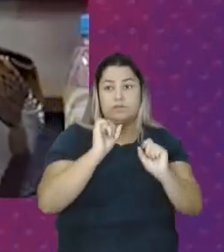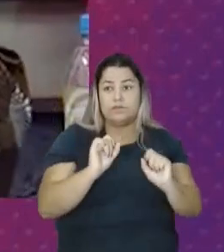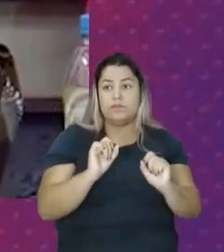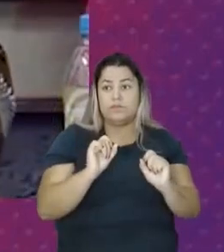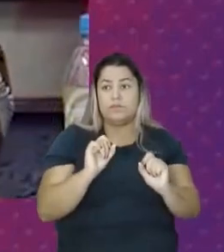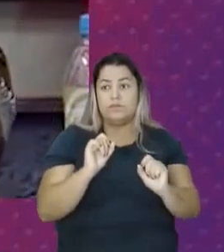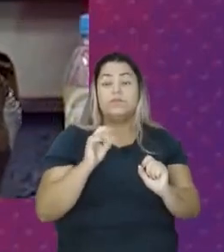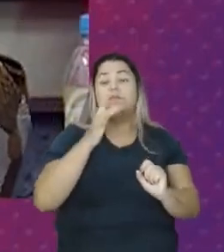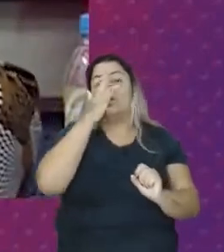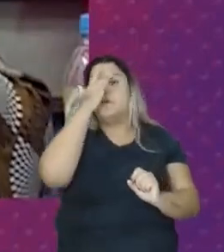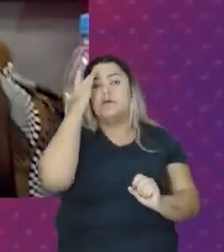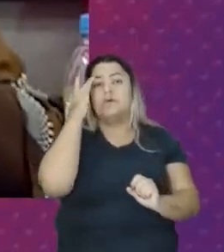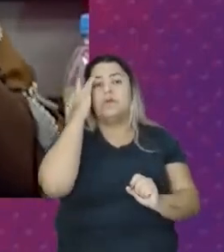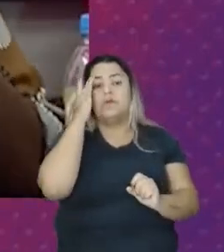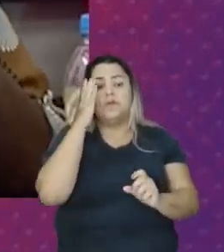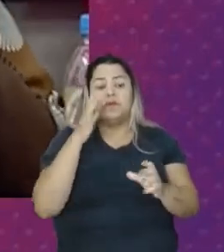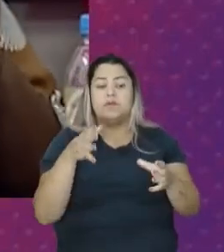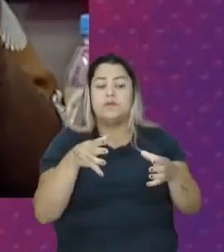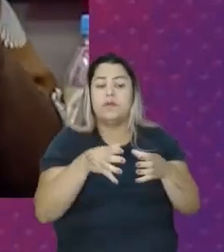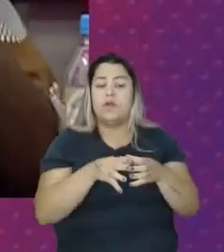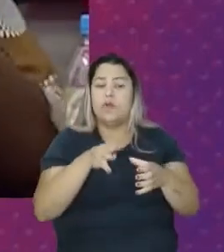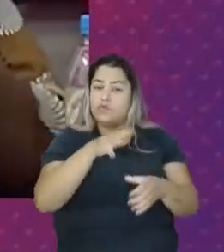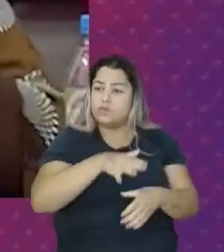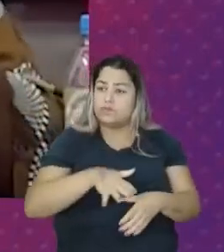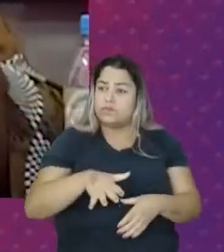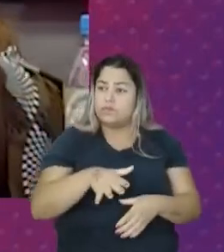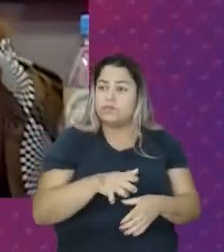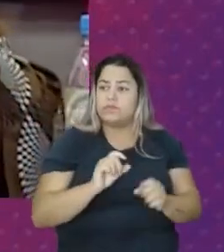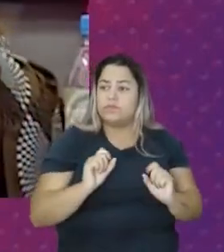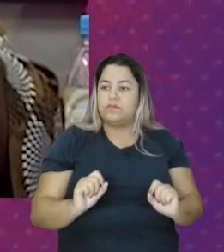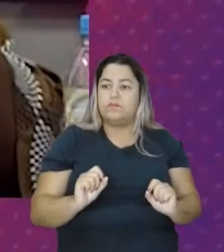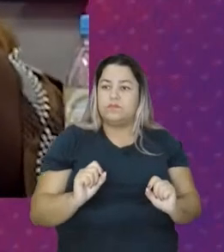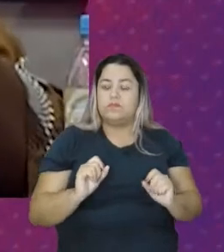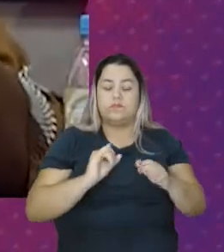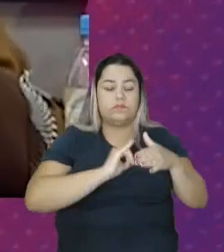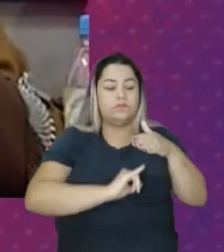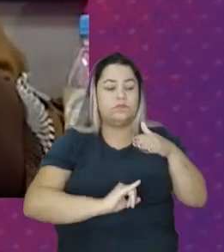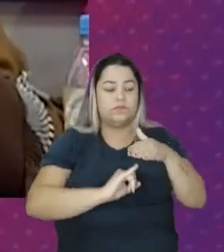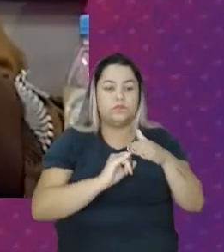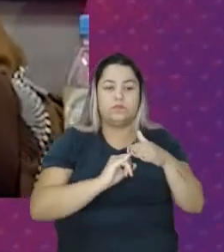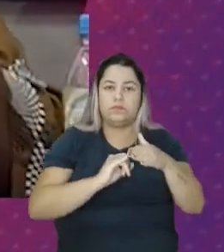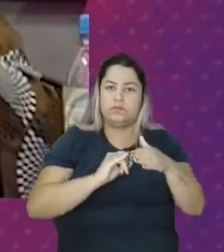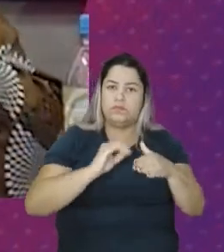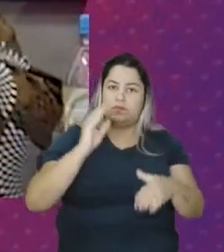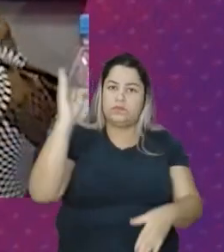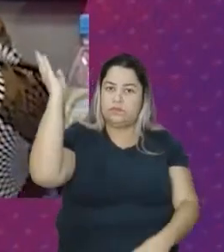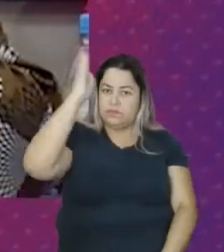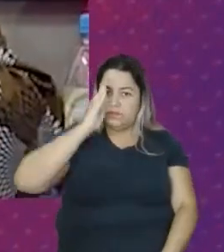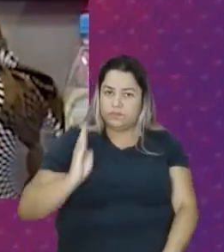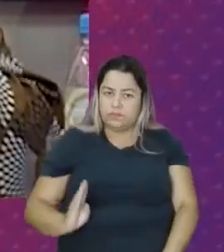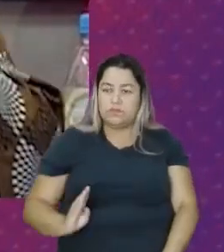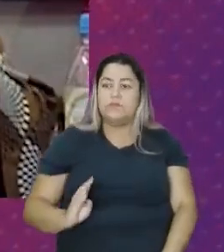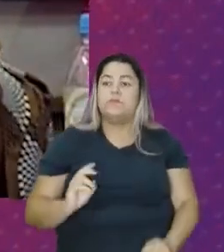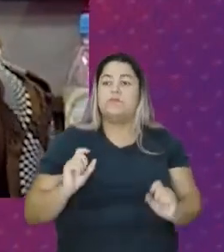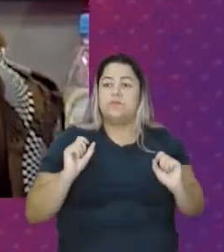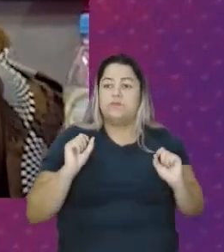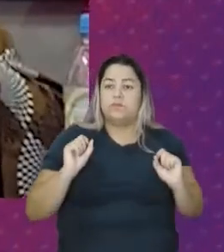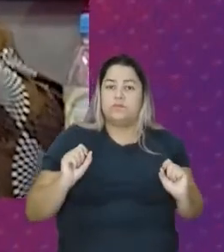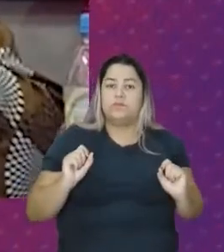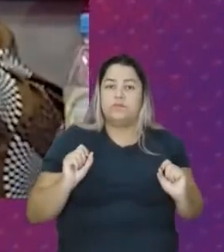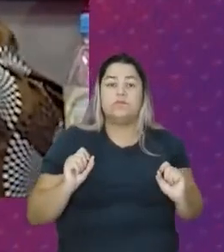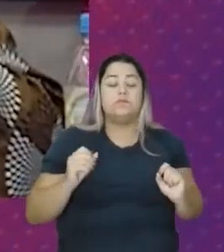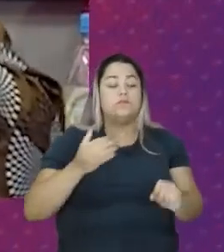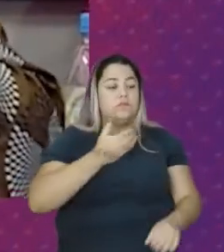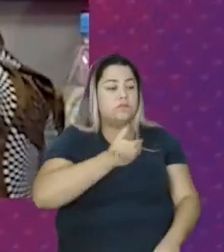Mas quem que era o cidadão naquele momento? Da instituição da República? República seria um governo